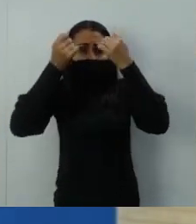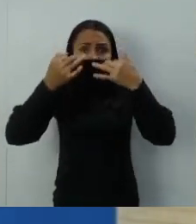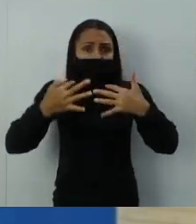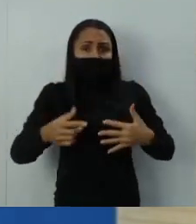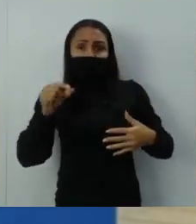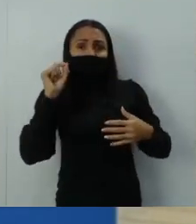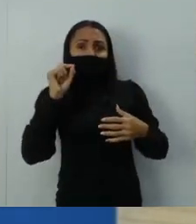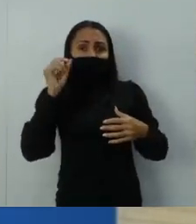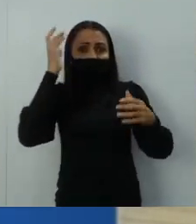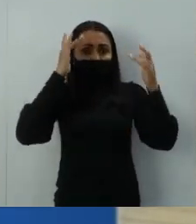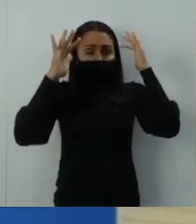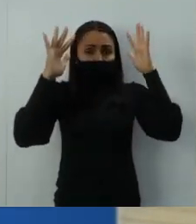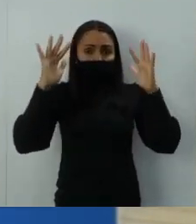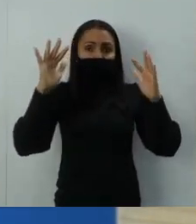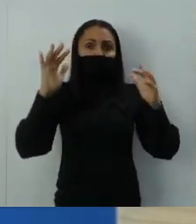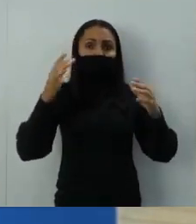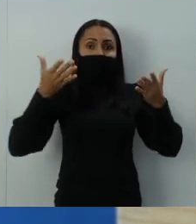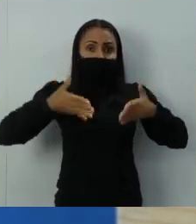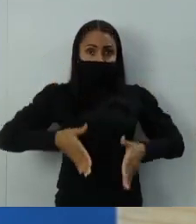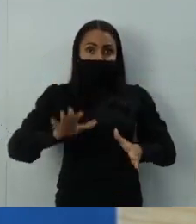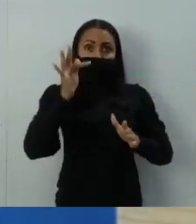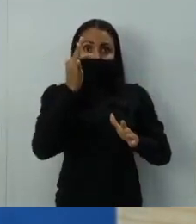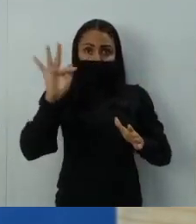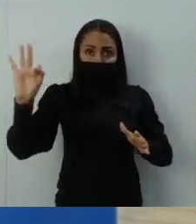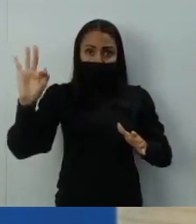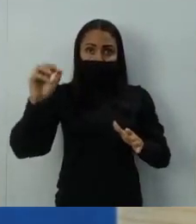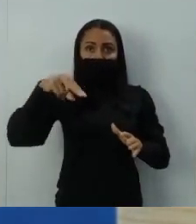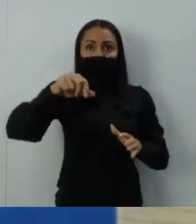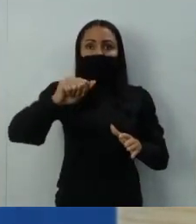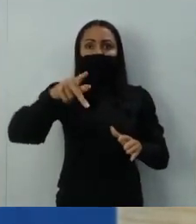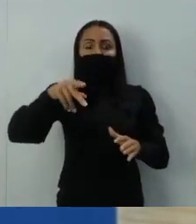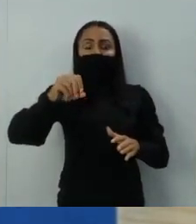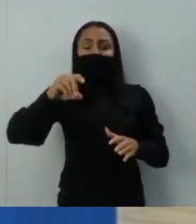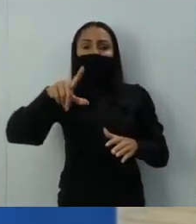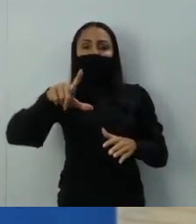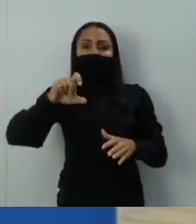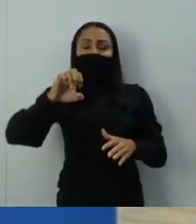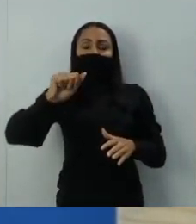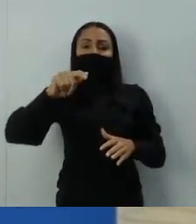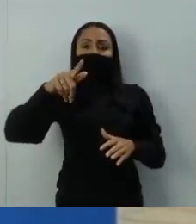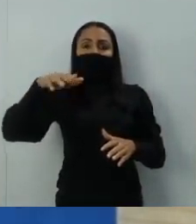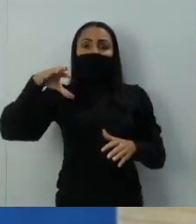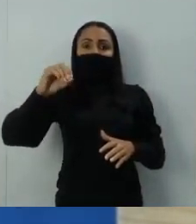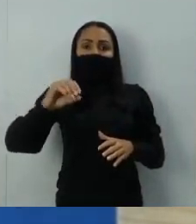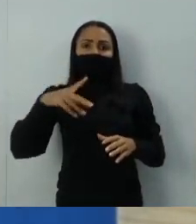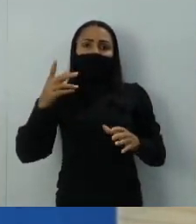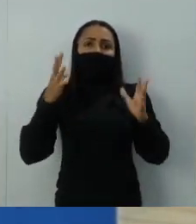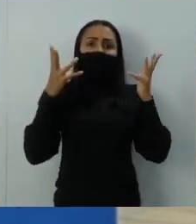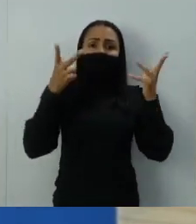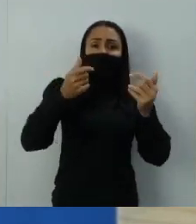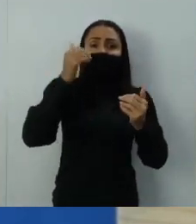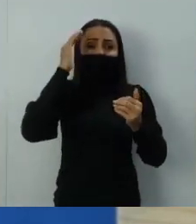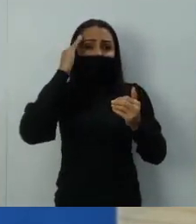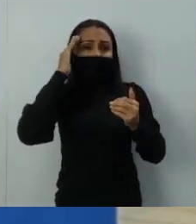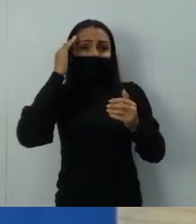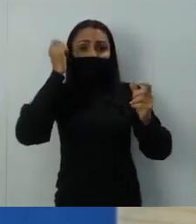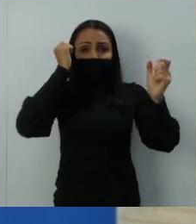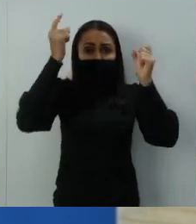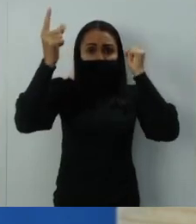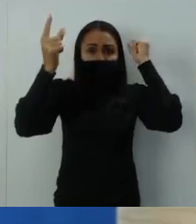francês, Napoleão Bonaparte disse que todos aqueles que procurassem entender as ideias dos outros, que os outros tinham a respeito